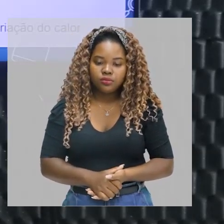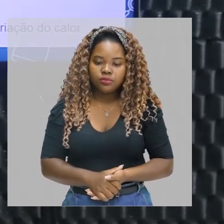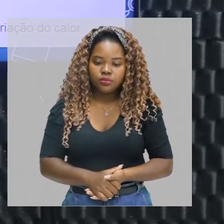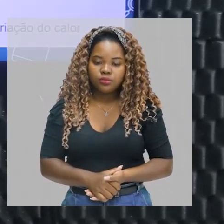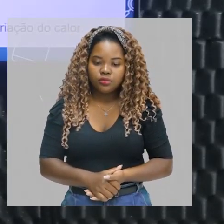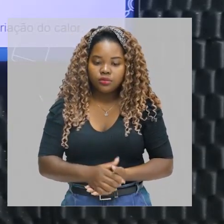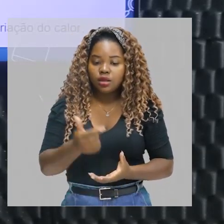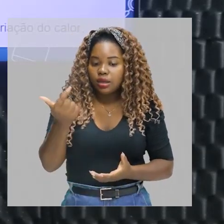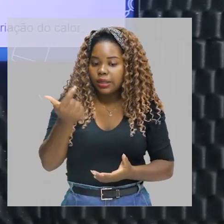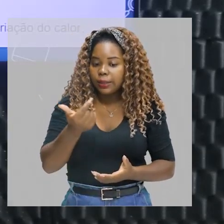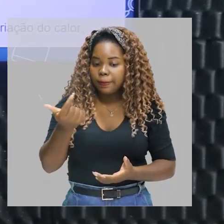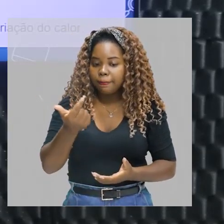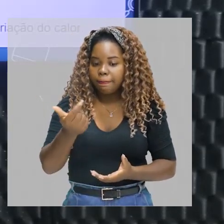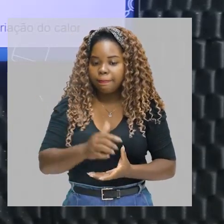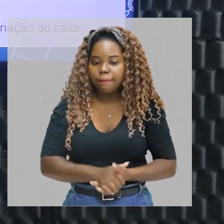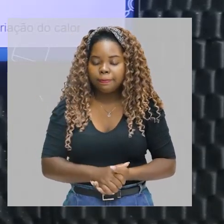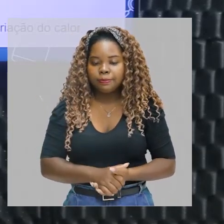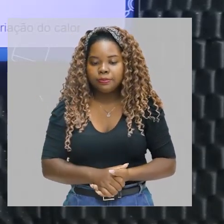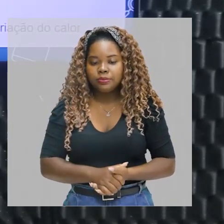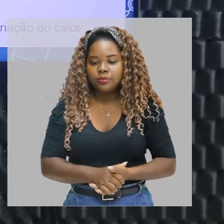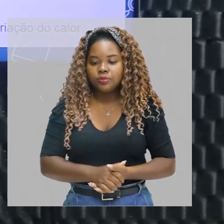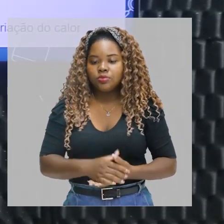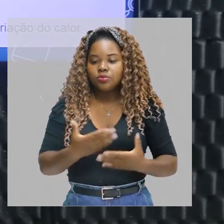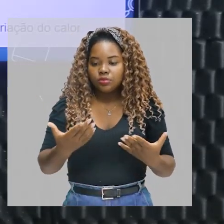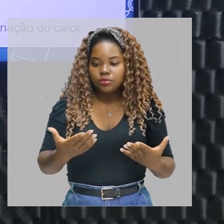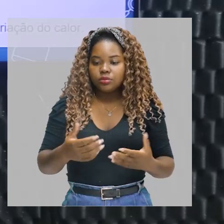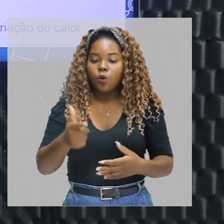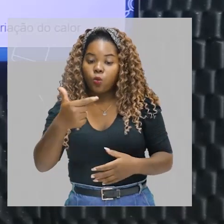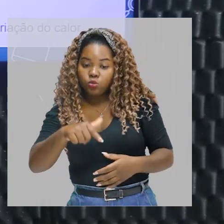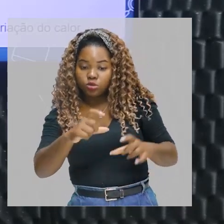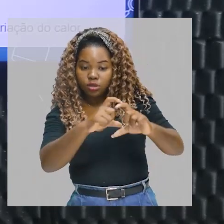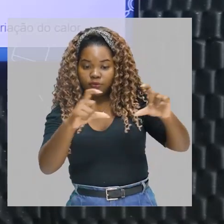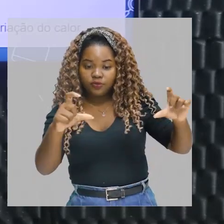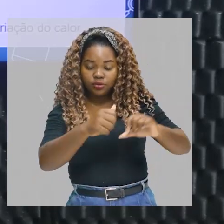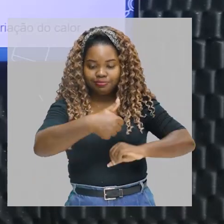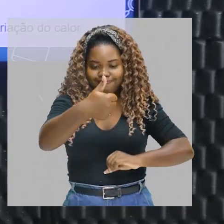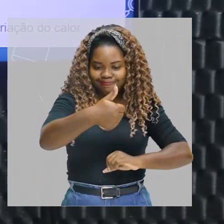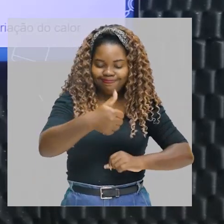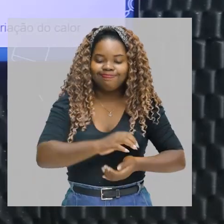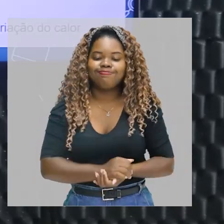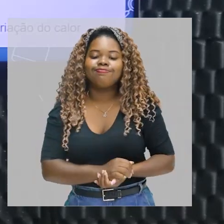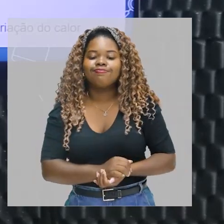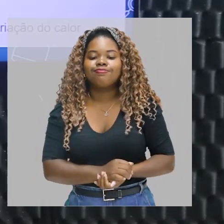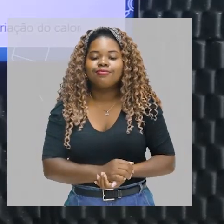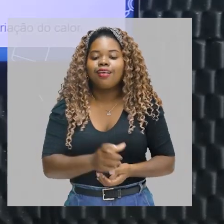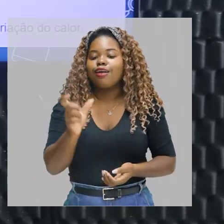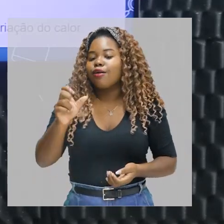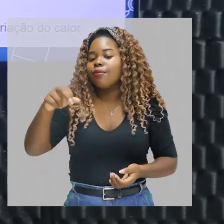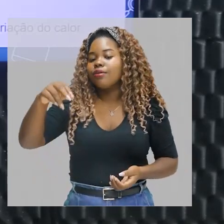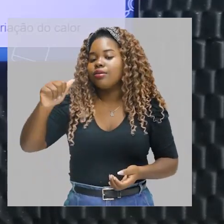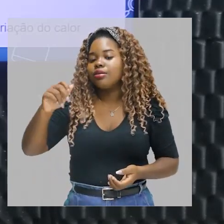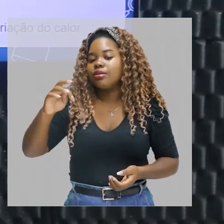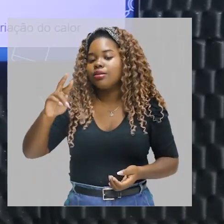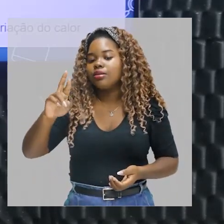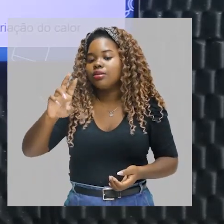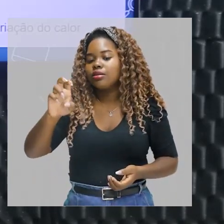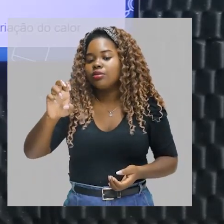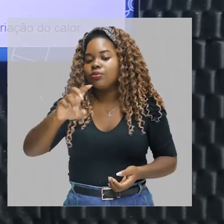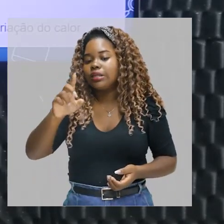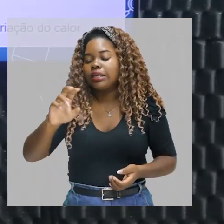frente. Bom, no caso dessa frase, né, a palavra natureza, ela remete à ideia de